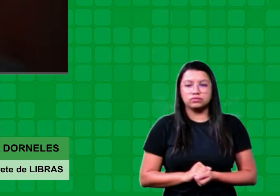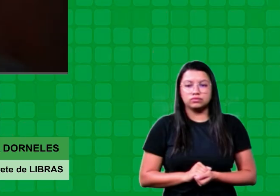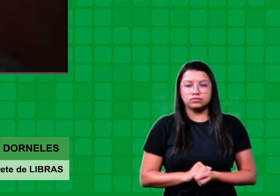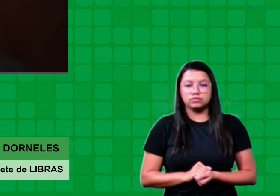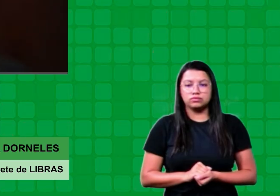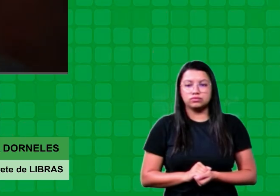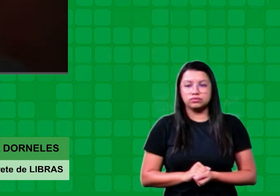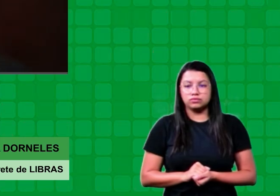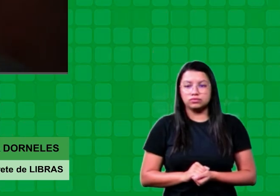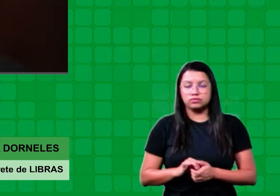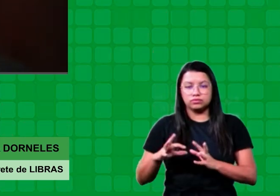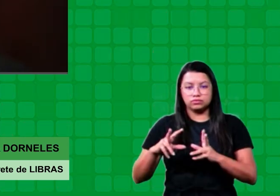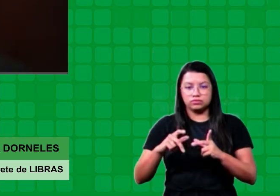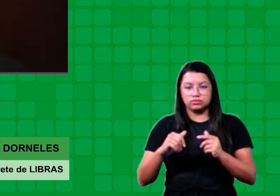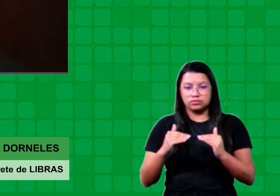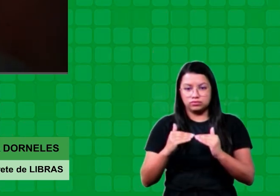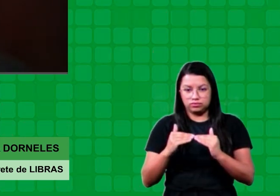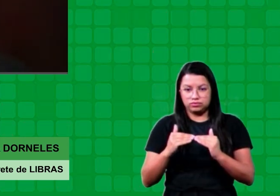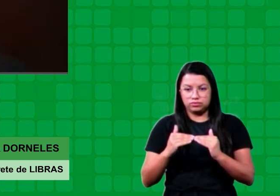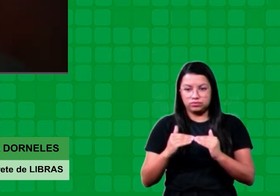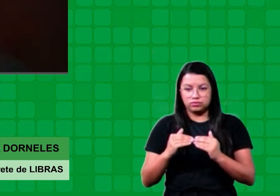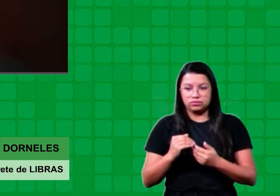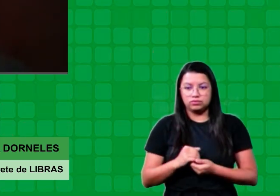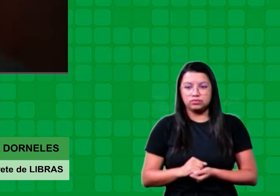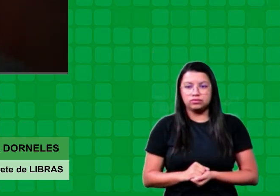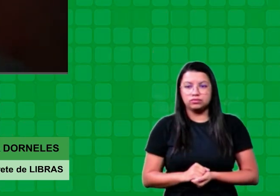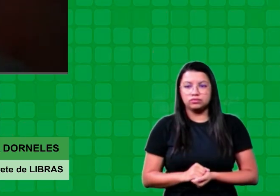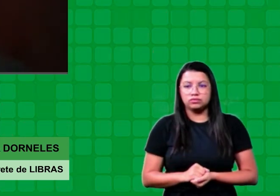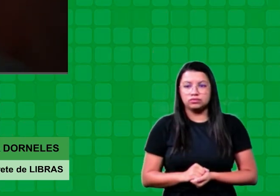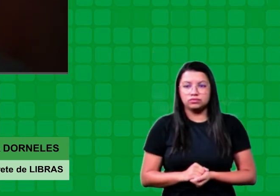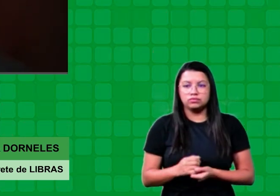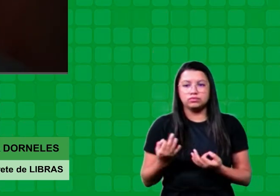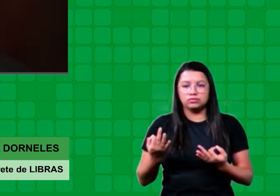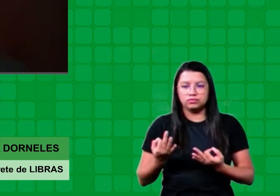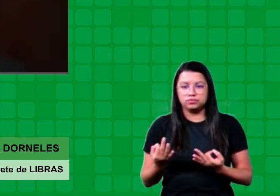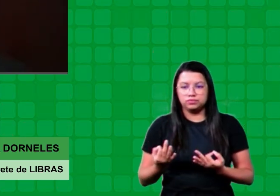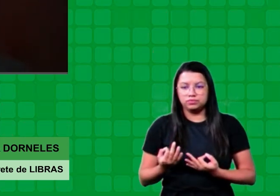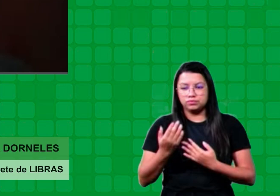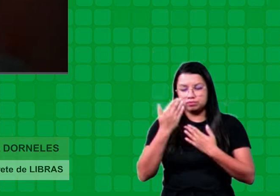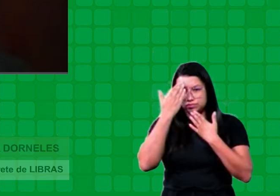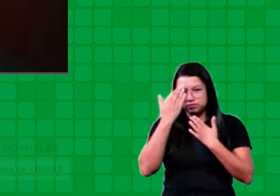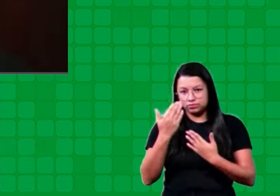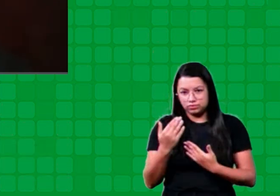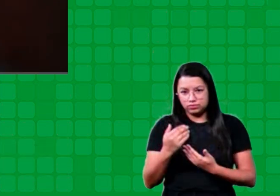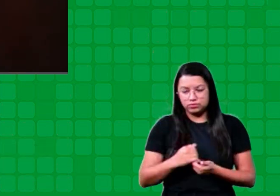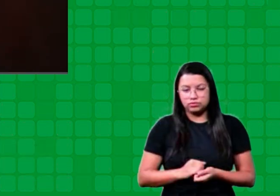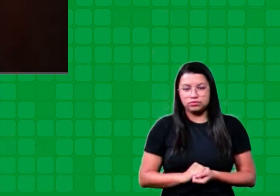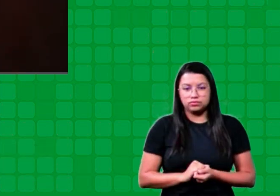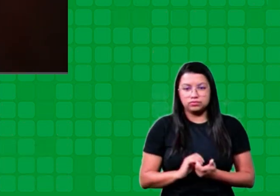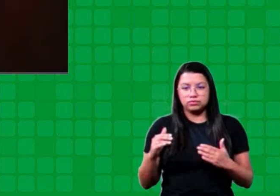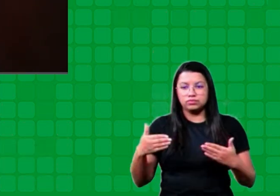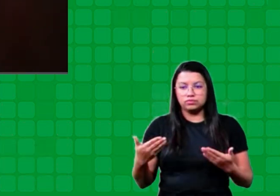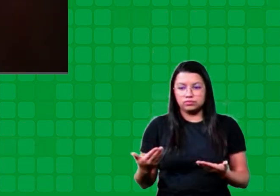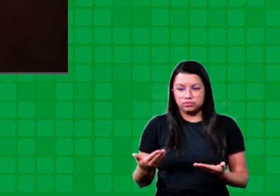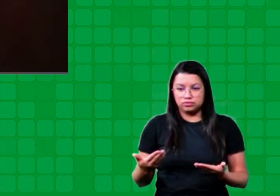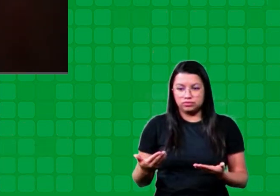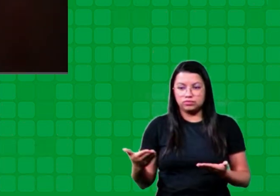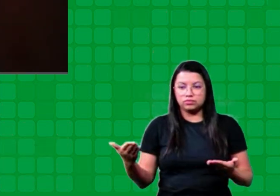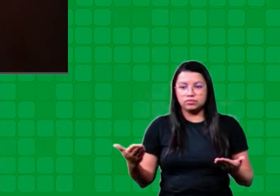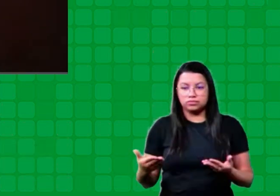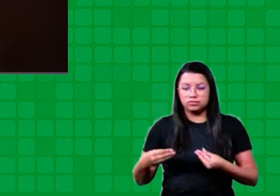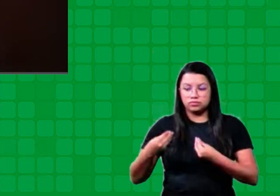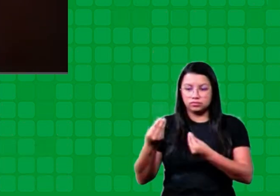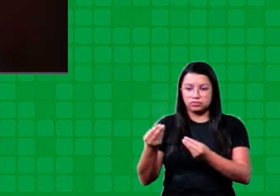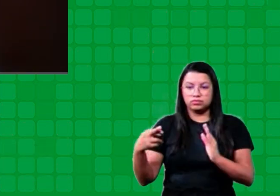Todos de acordo, né? Acho que não tem... Perfeito, obrigado, Patrícia. Então, eu passo agora para o relator,